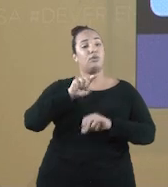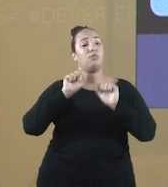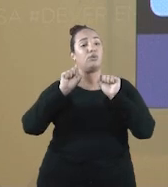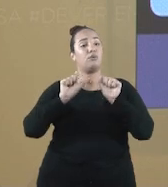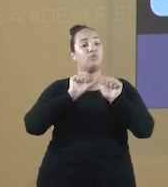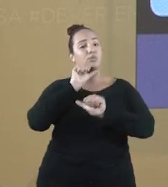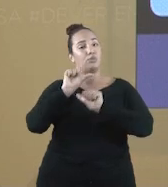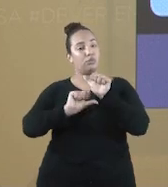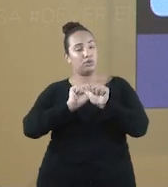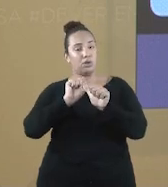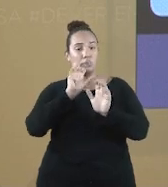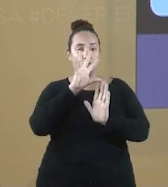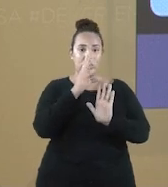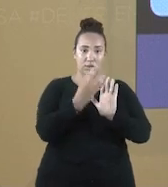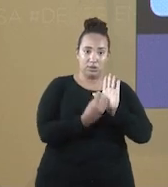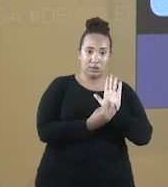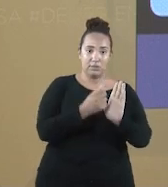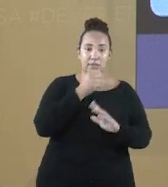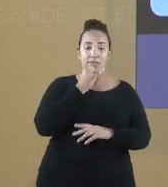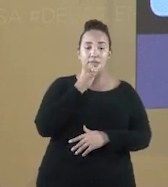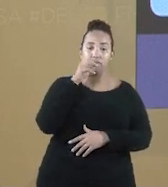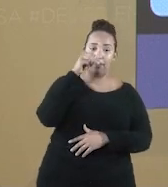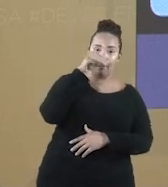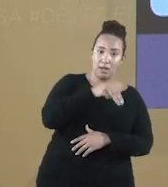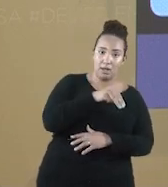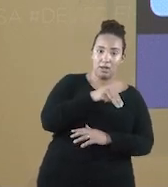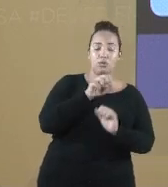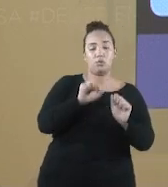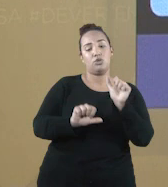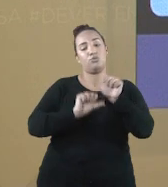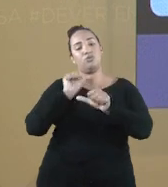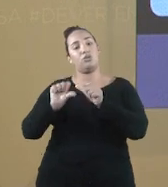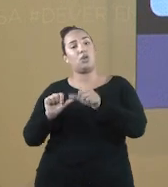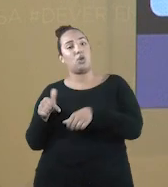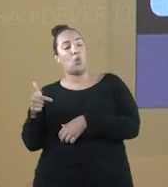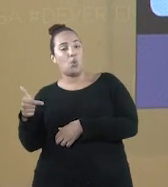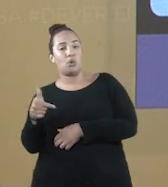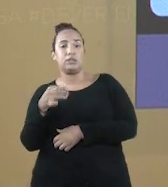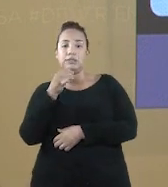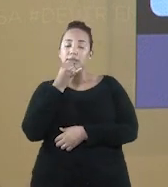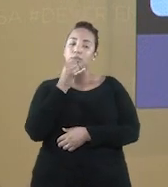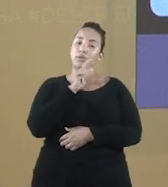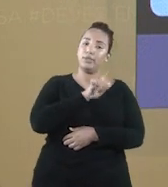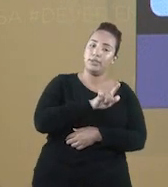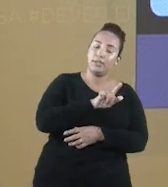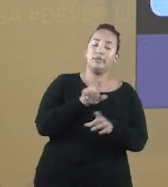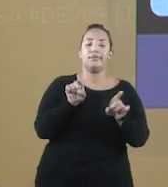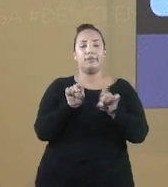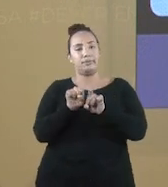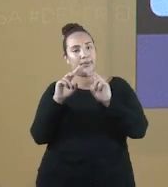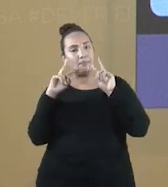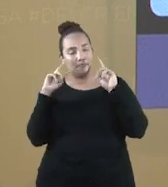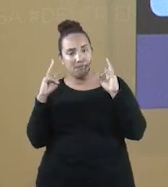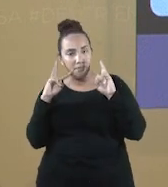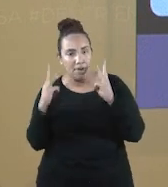nós podemos transformar uma unidade de metro em outra unidade de metro, assim como a de litro e a